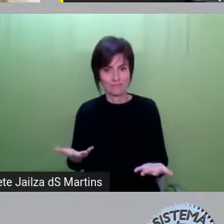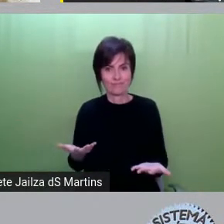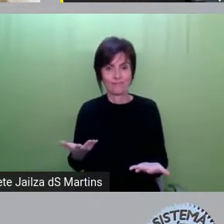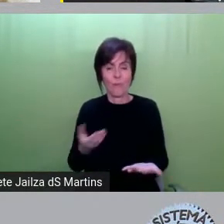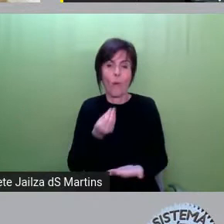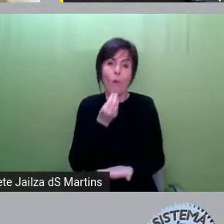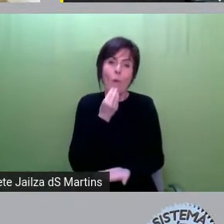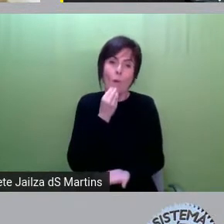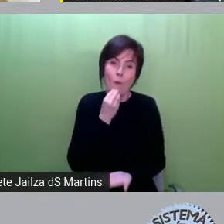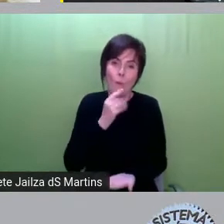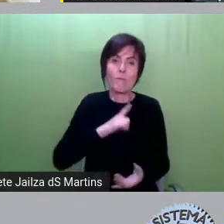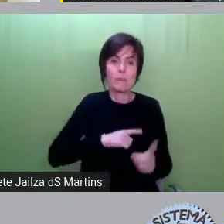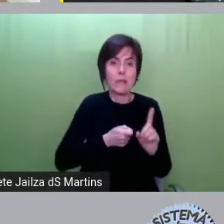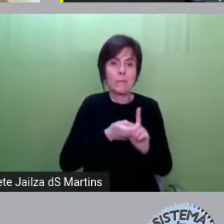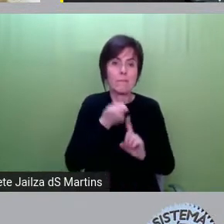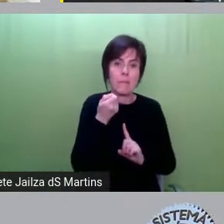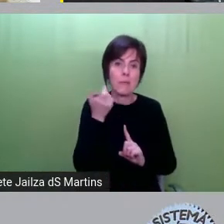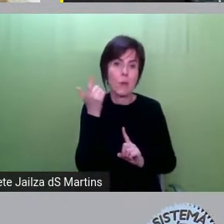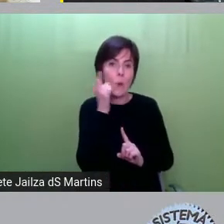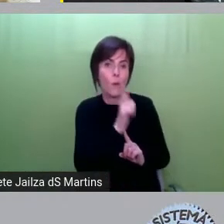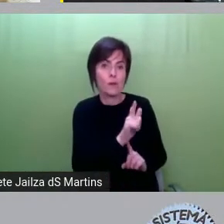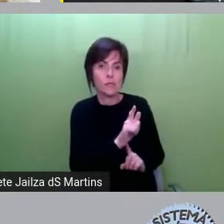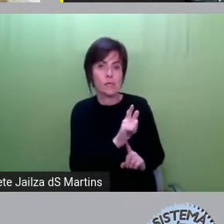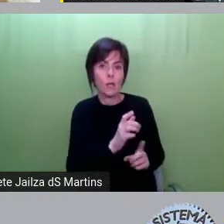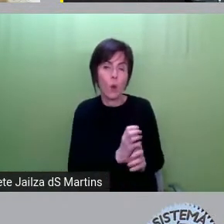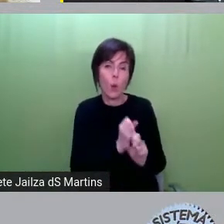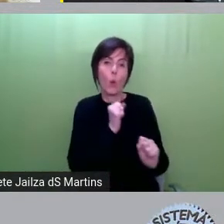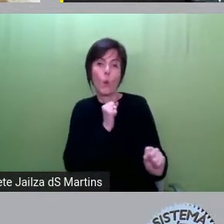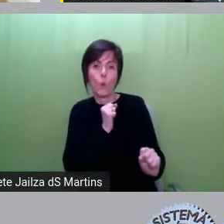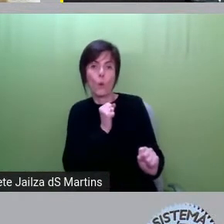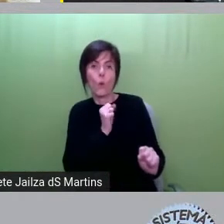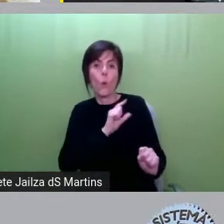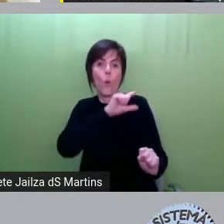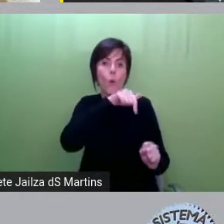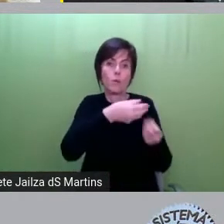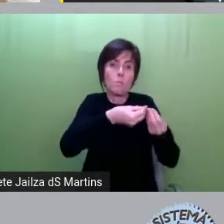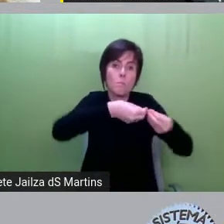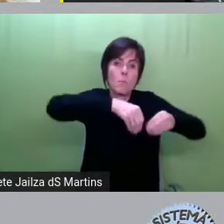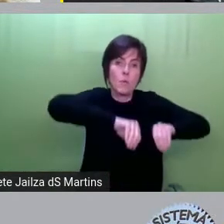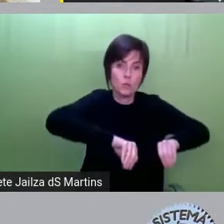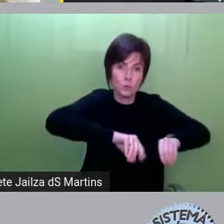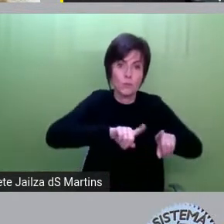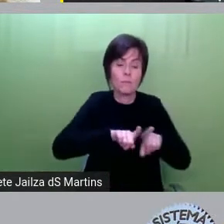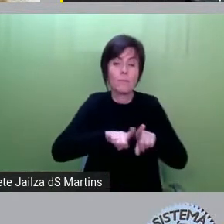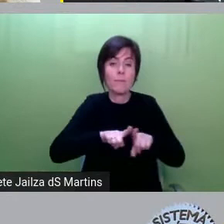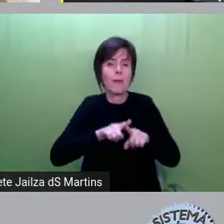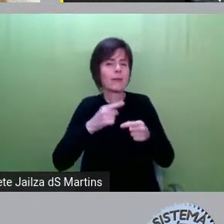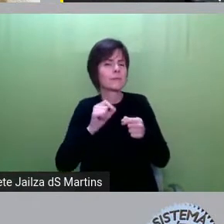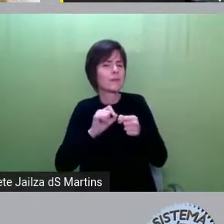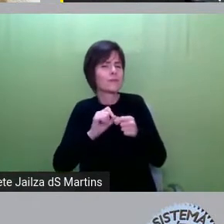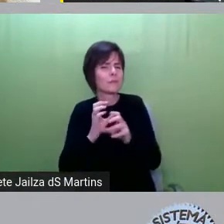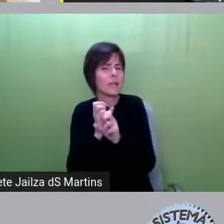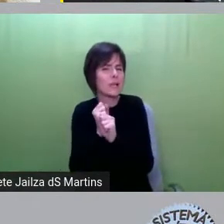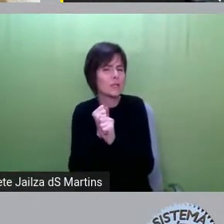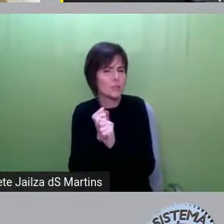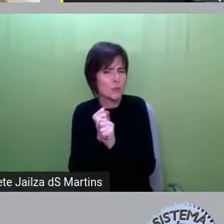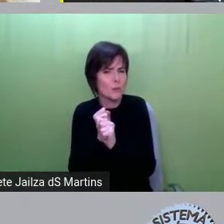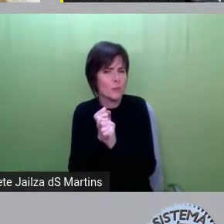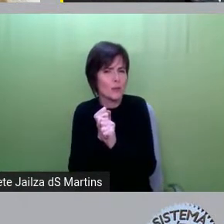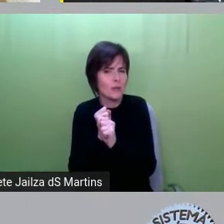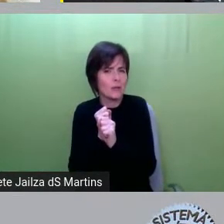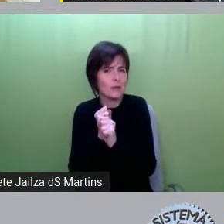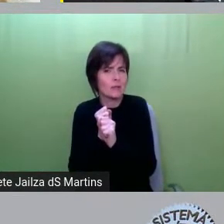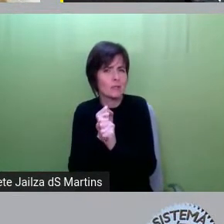Claro que tem meses que o Banco Central ganha, outros perde, mas eu fiz as contas aqui, deu uma despesa